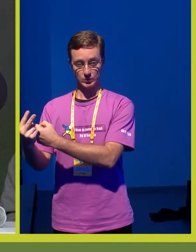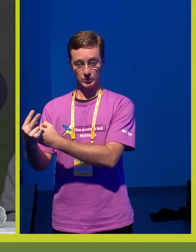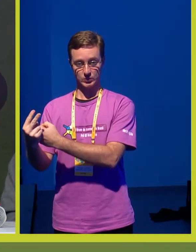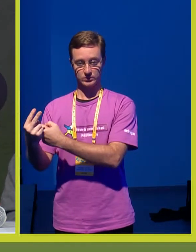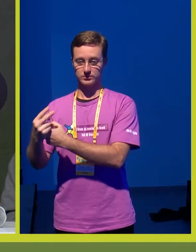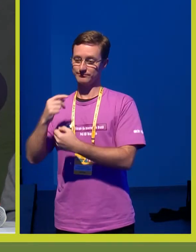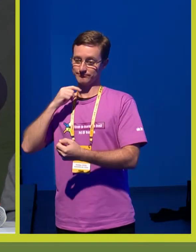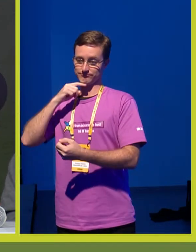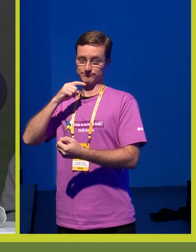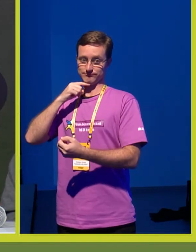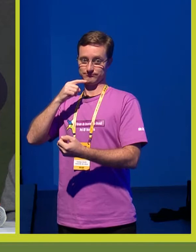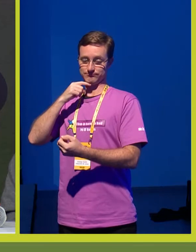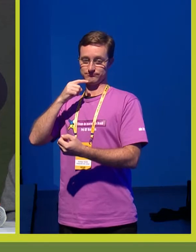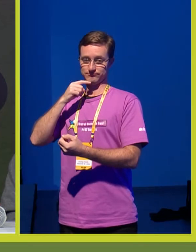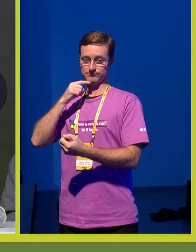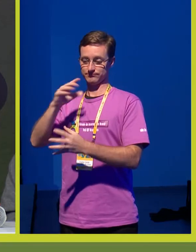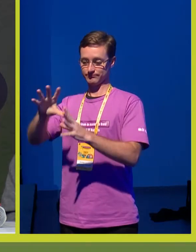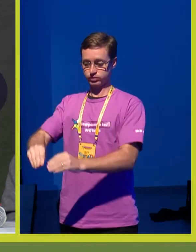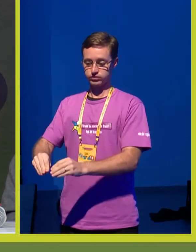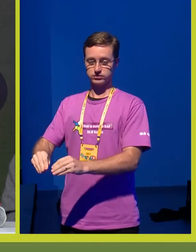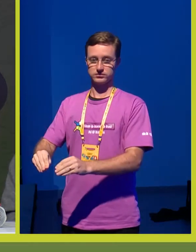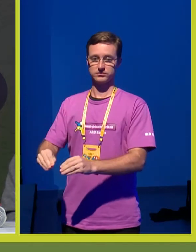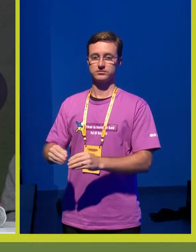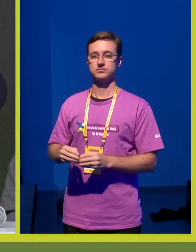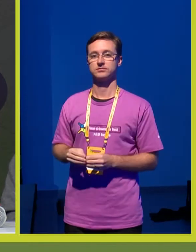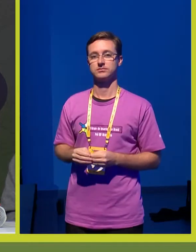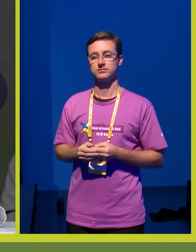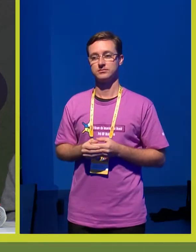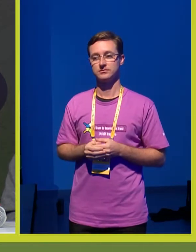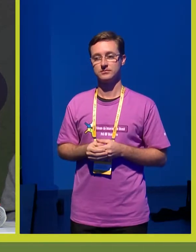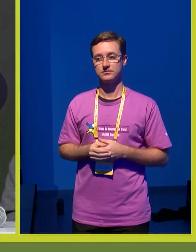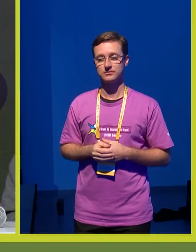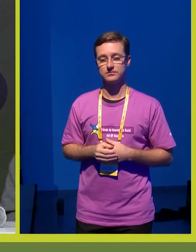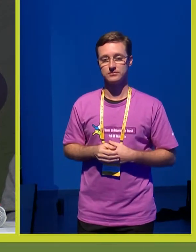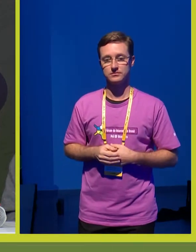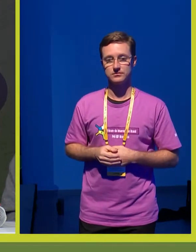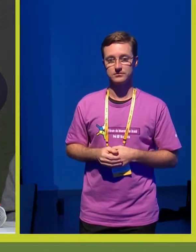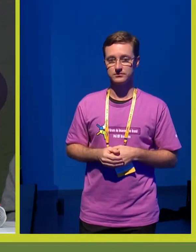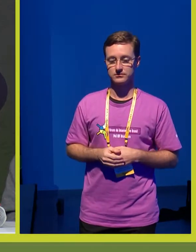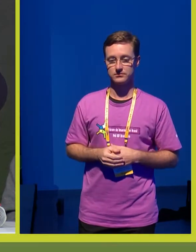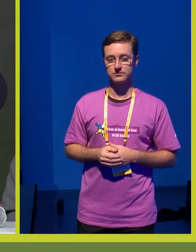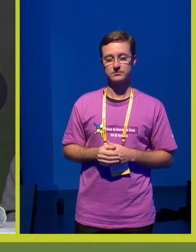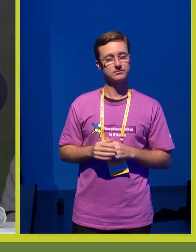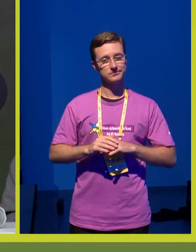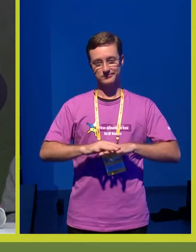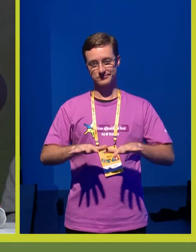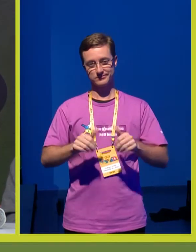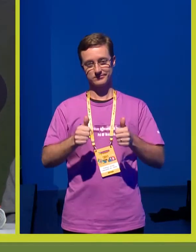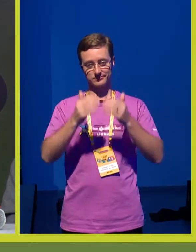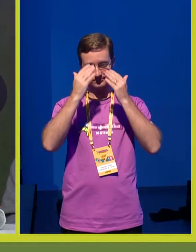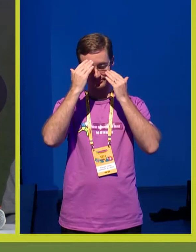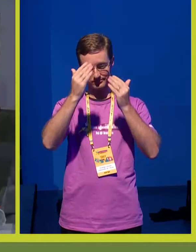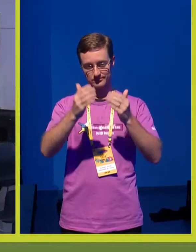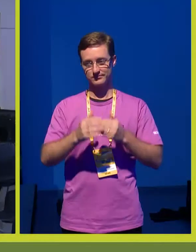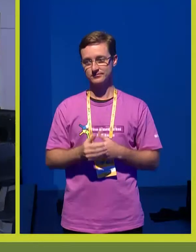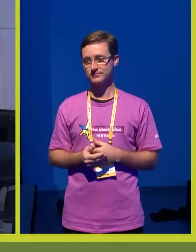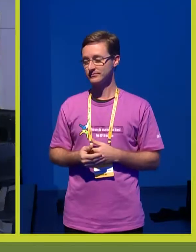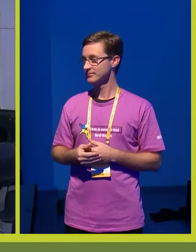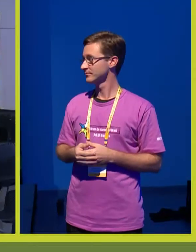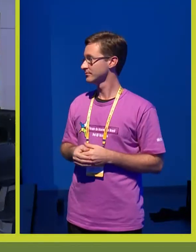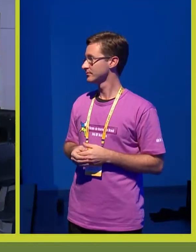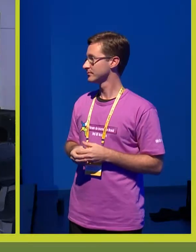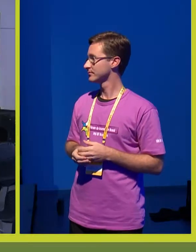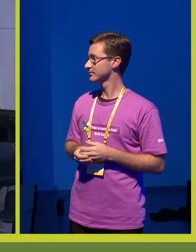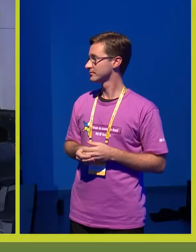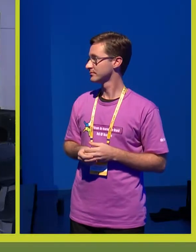empresa apagar a parte dos dados só isso gente eu queria agradecer